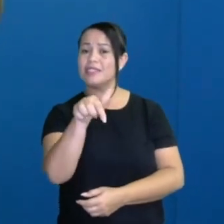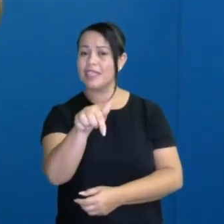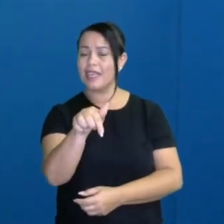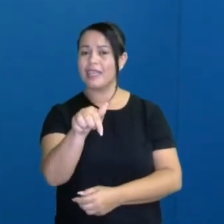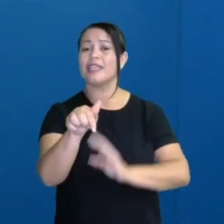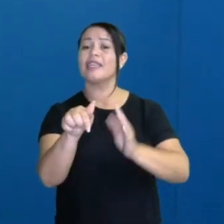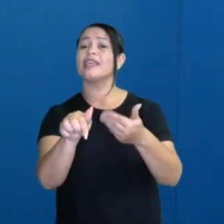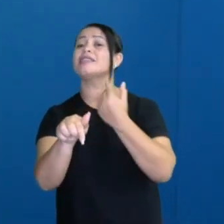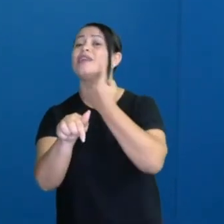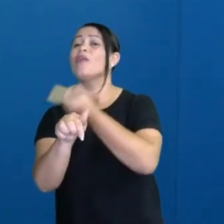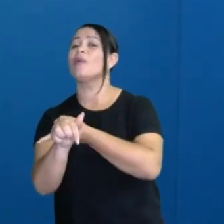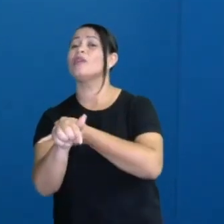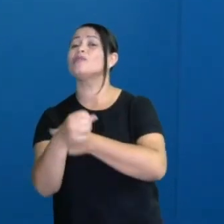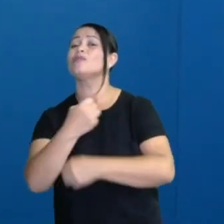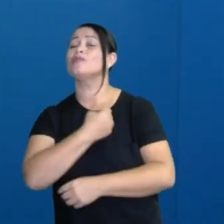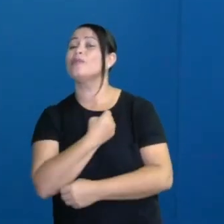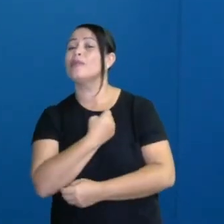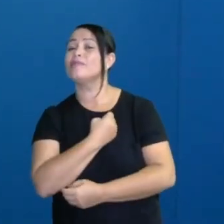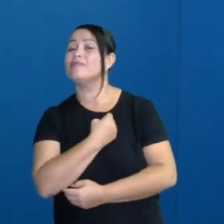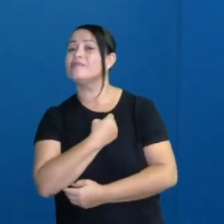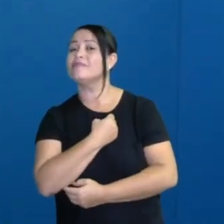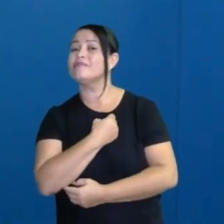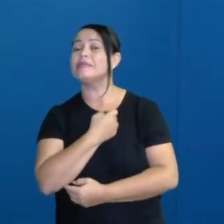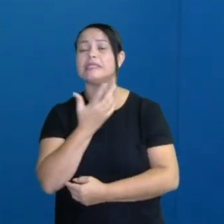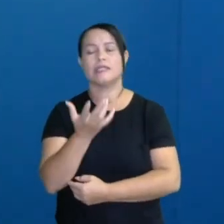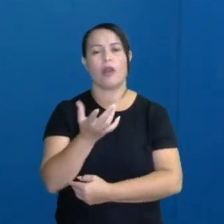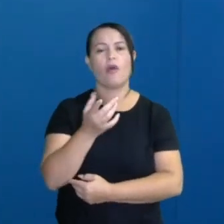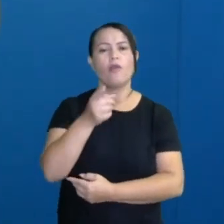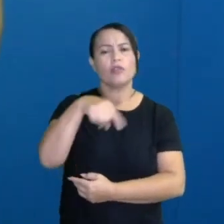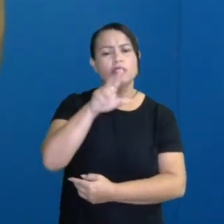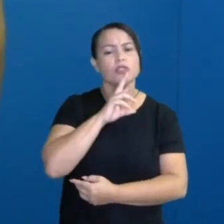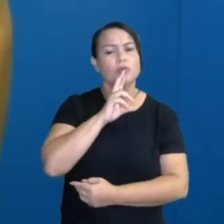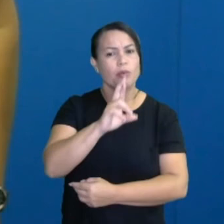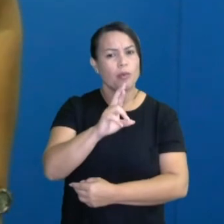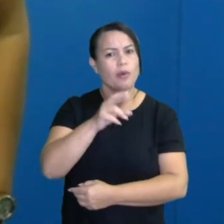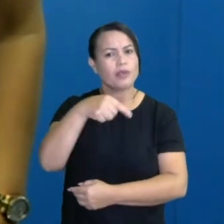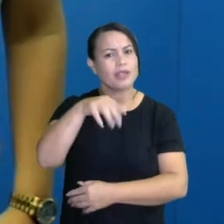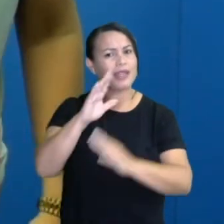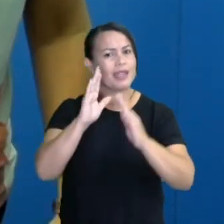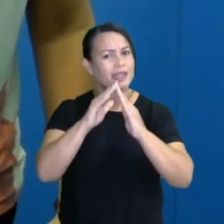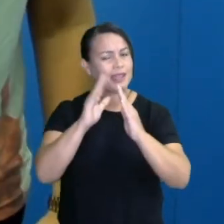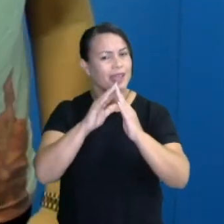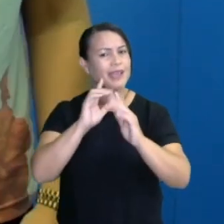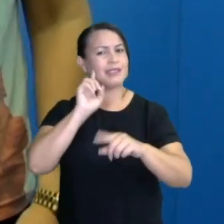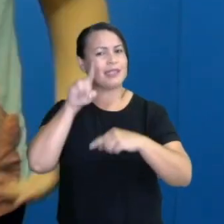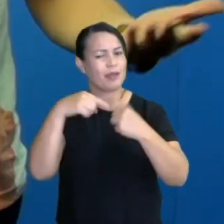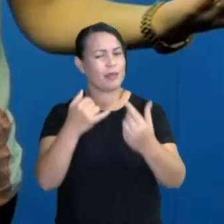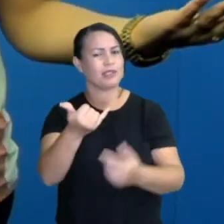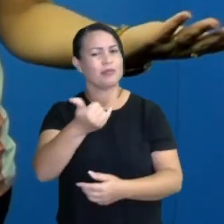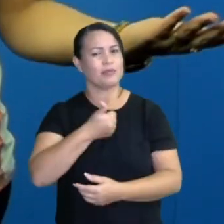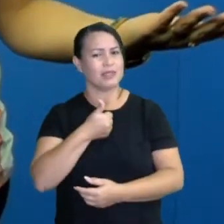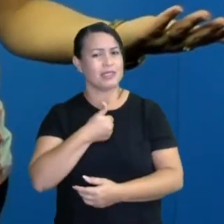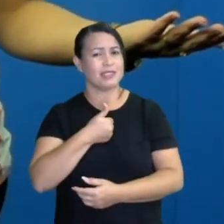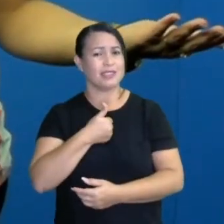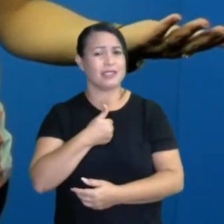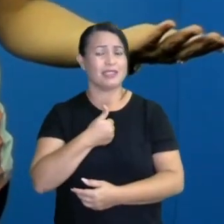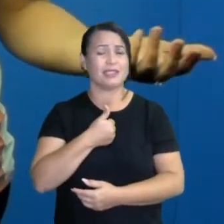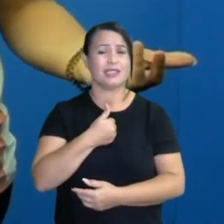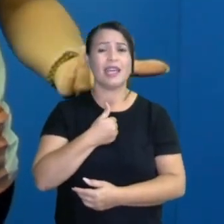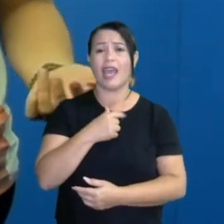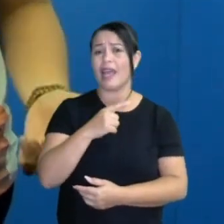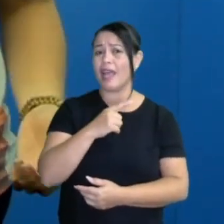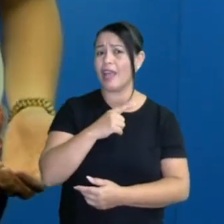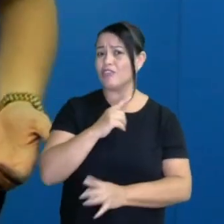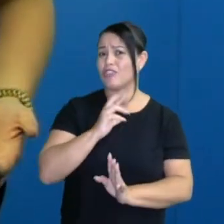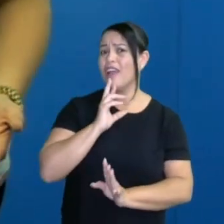27 e quem será o próximo número? Ok? Então, façam aí e depois vocês me dizem. Eu já dei a resposta para vocês, né?